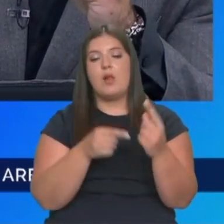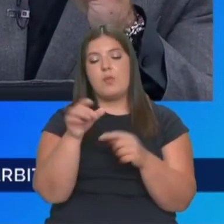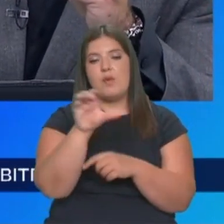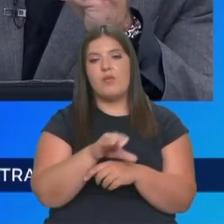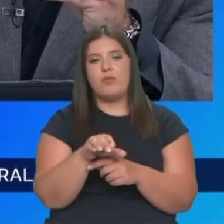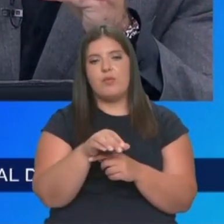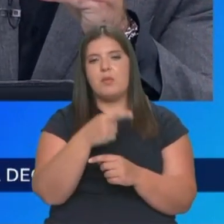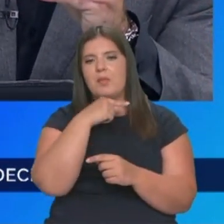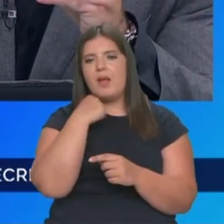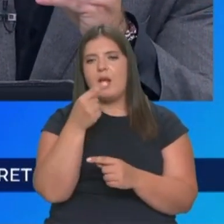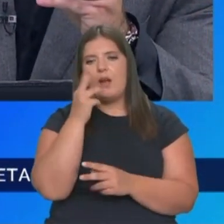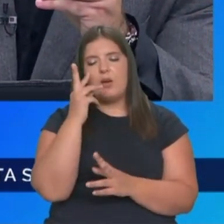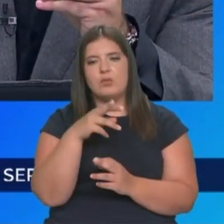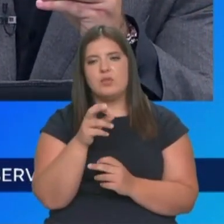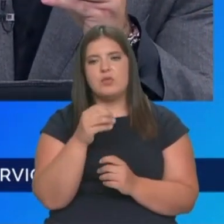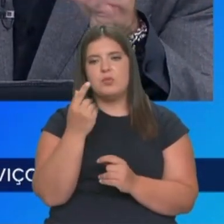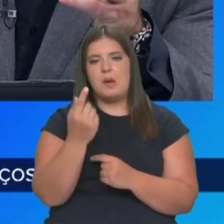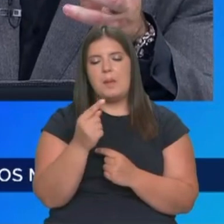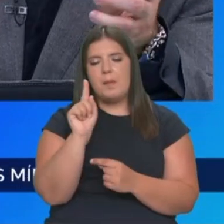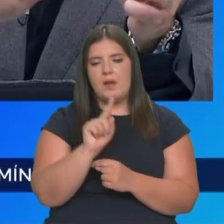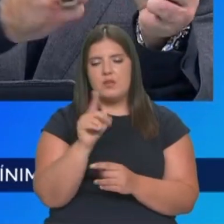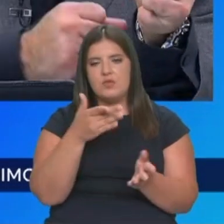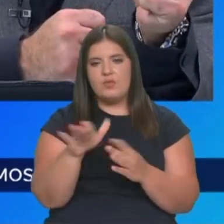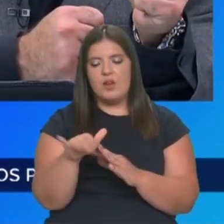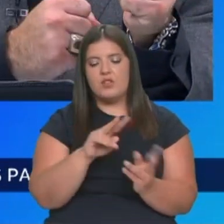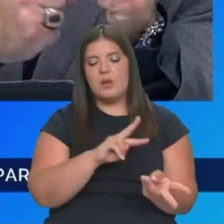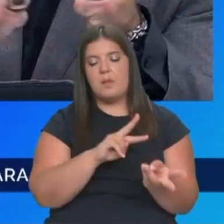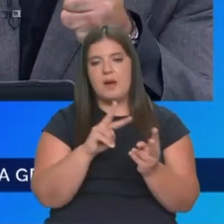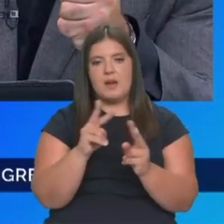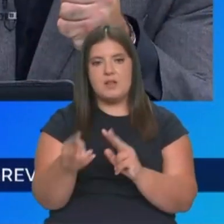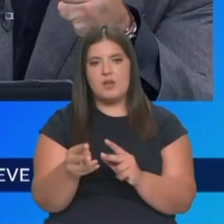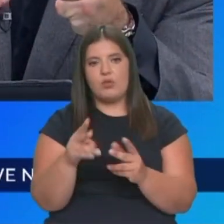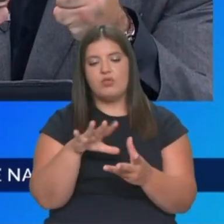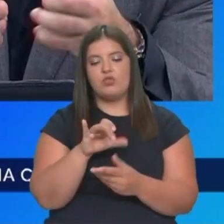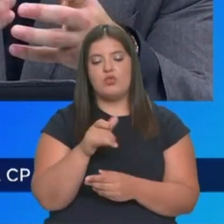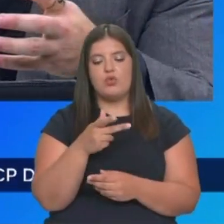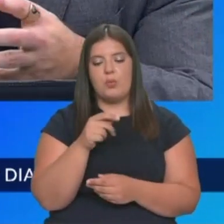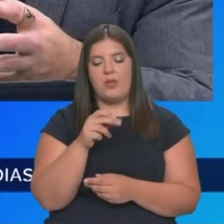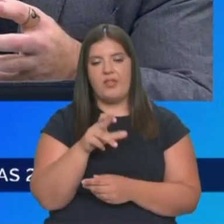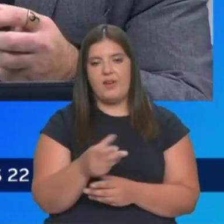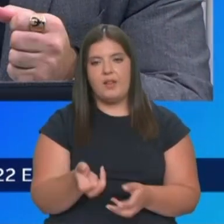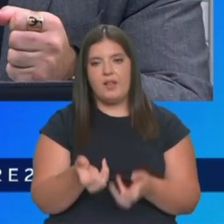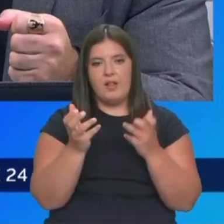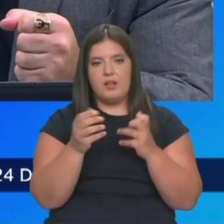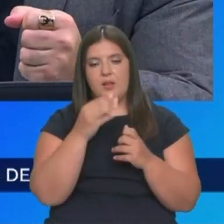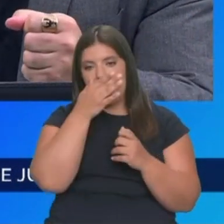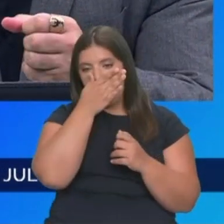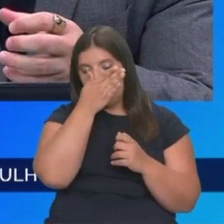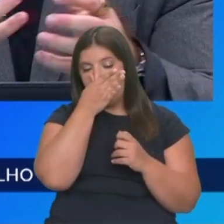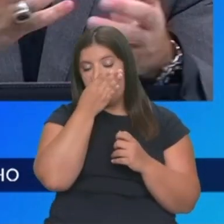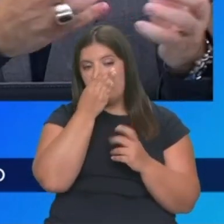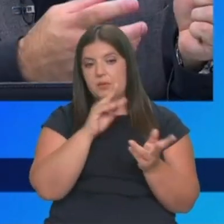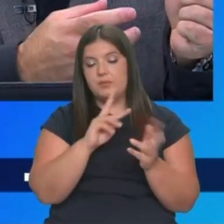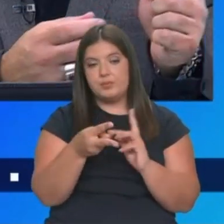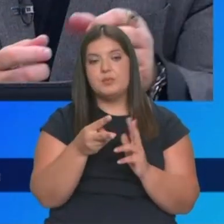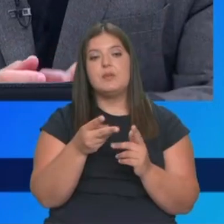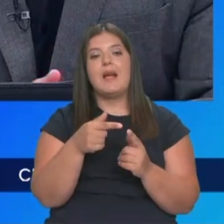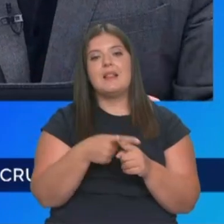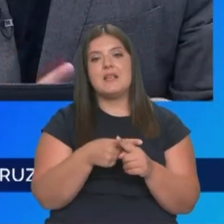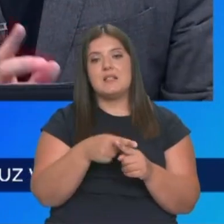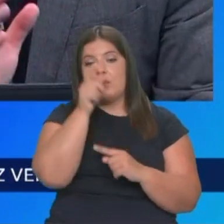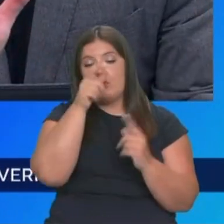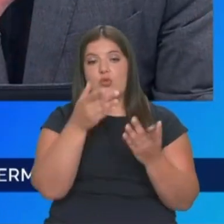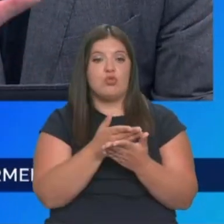raro encontrarmos estes primeiros passos da migração destes Júpiteres quentes, ou que se vão tornar depois Júpiteres quentes. E, portanto, é muito interessante para os